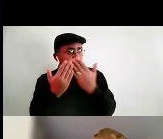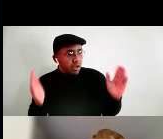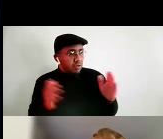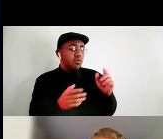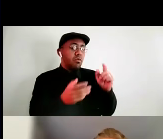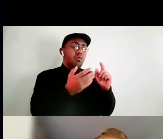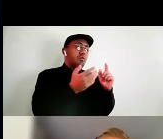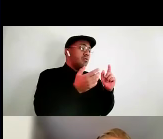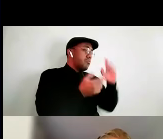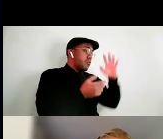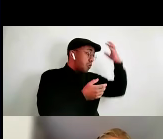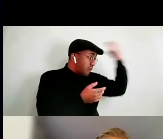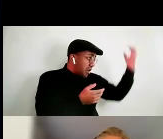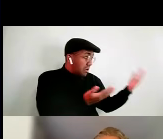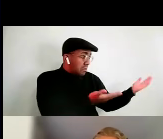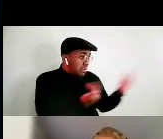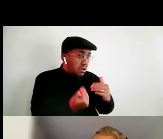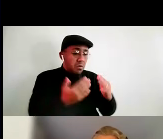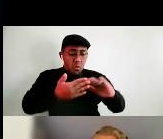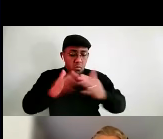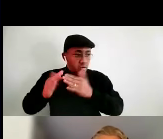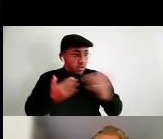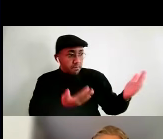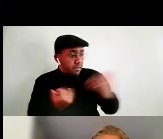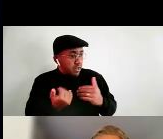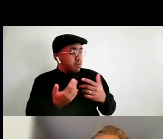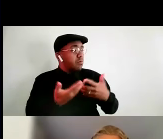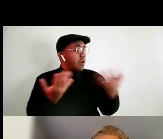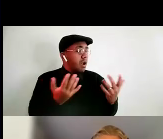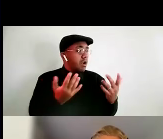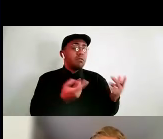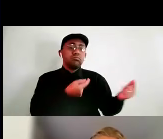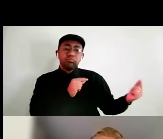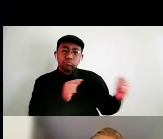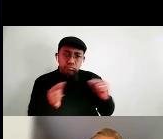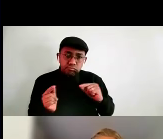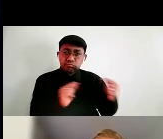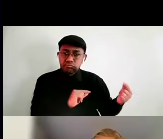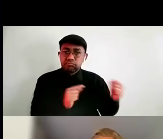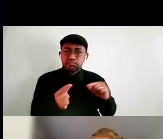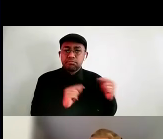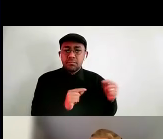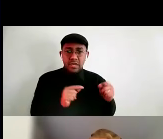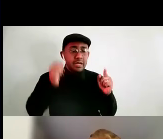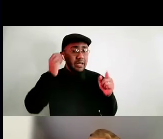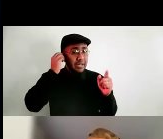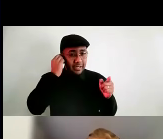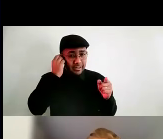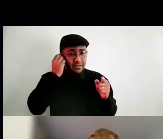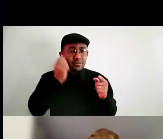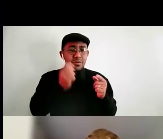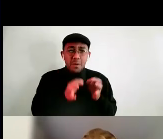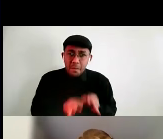a todas as partes interessadas, incluindo também o enfoque de risco que normalmente